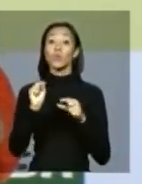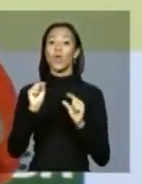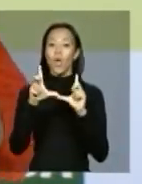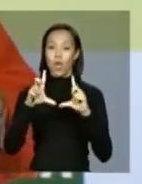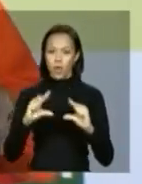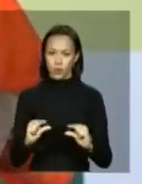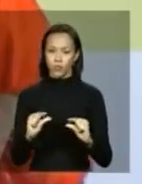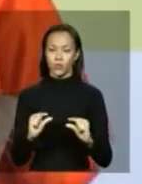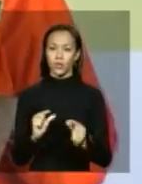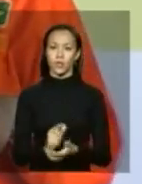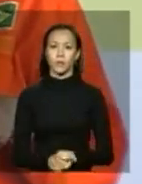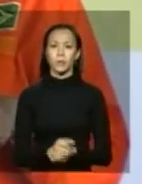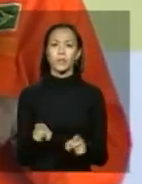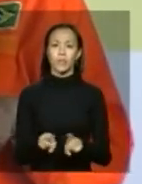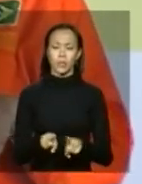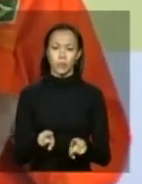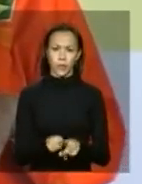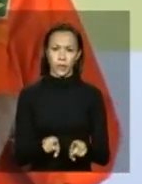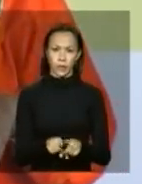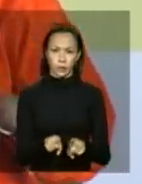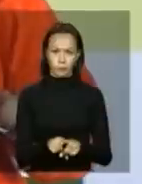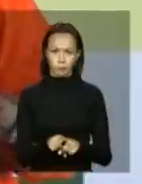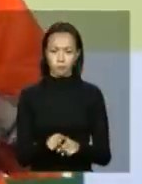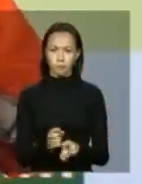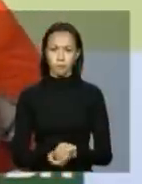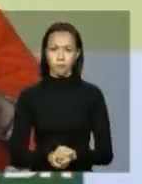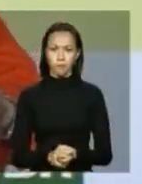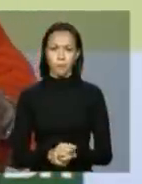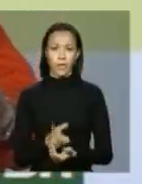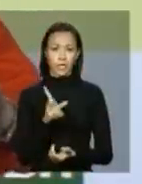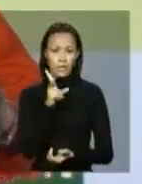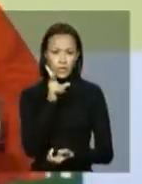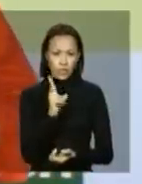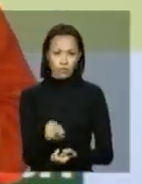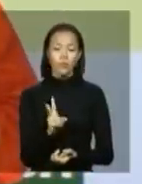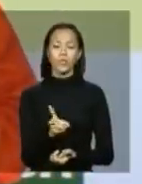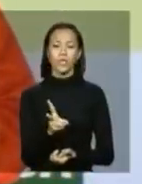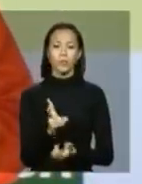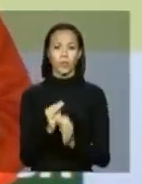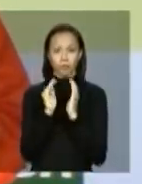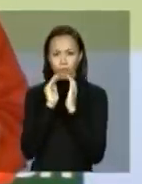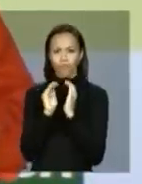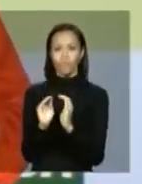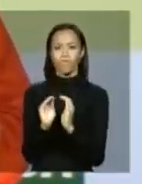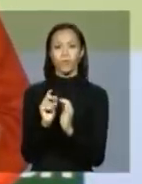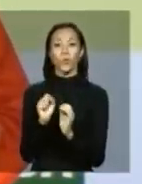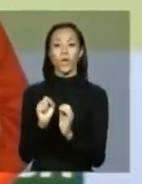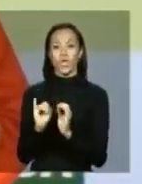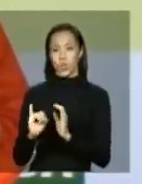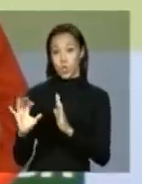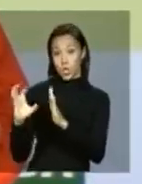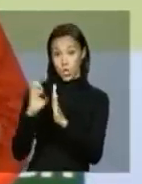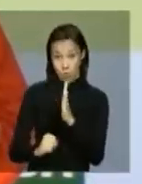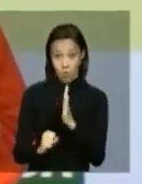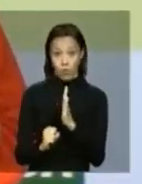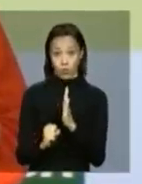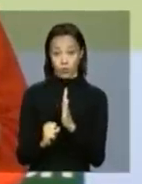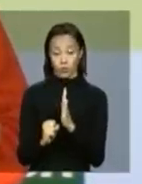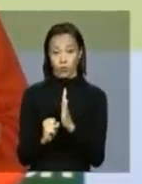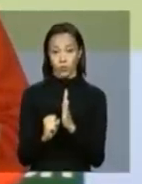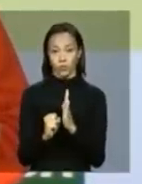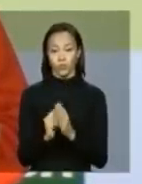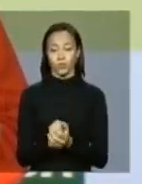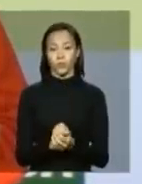reduzir os nossos custos baseado na redução dos impostos